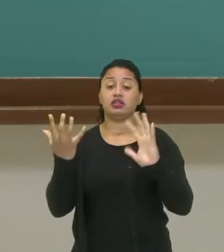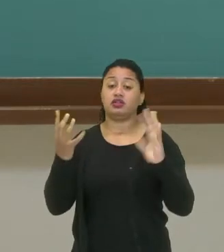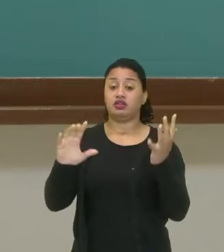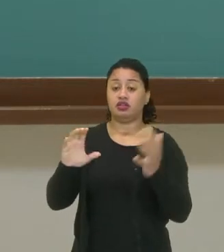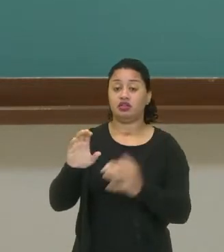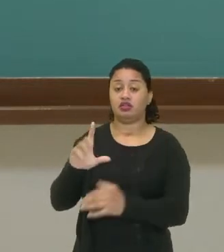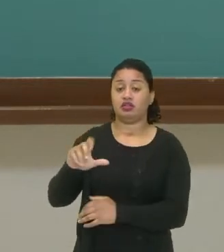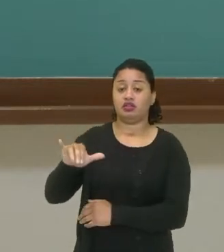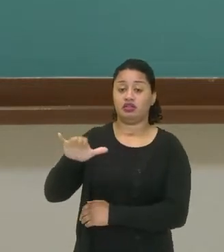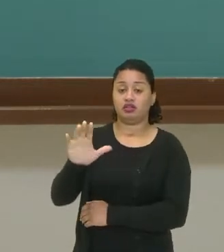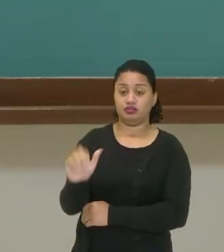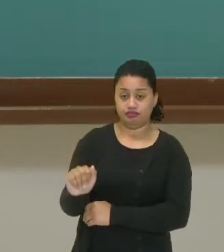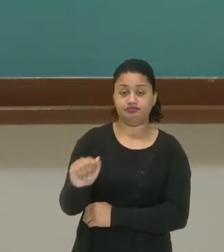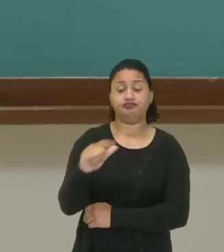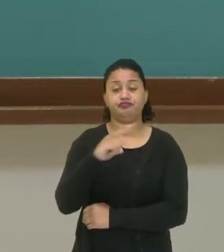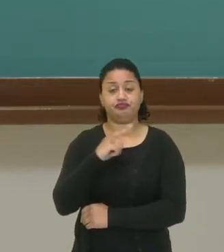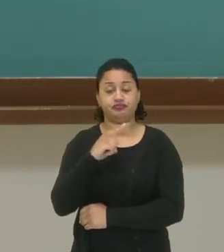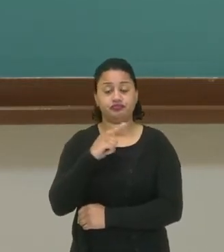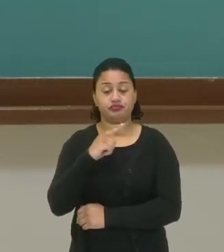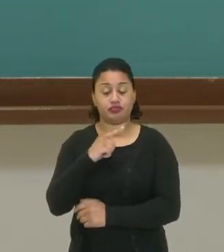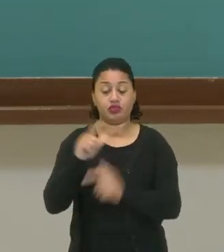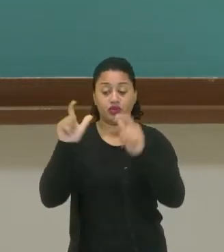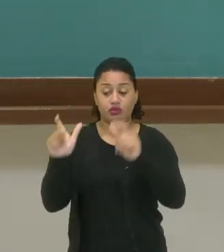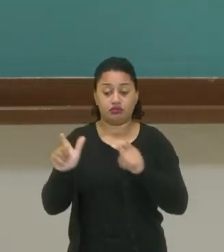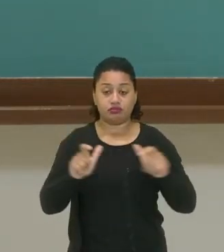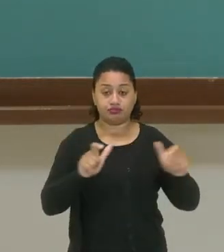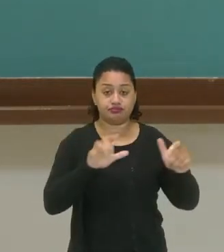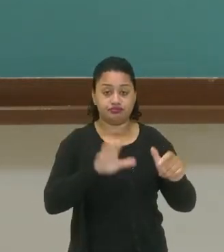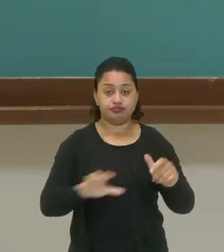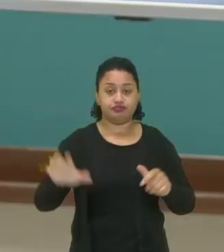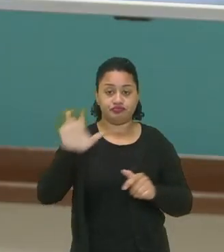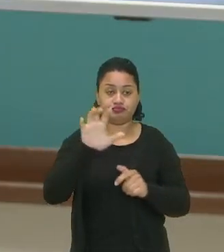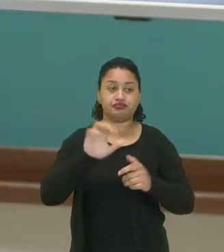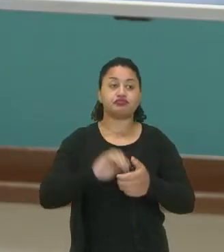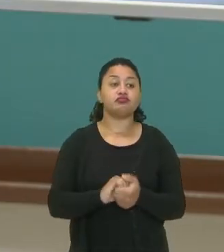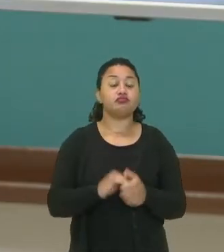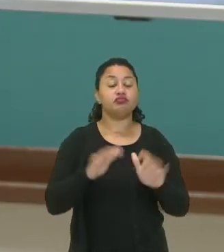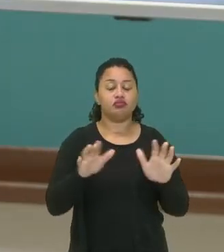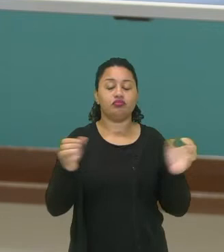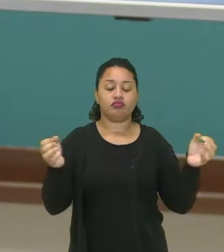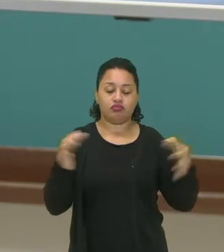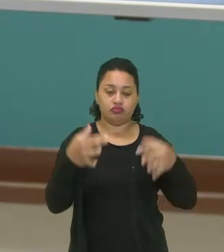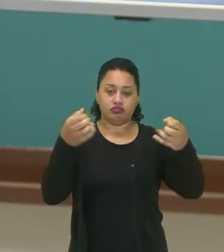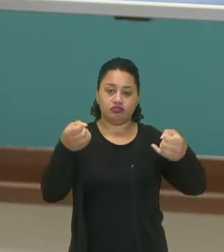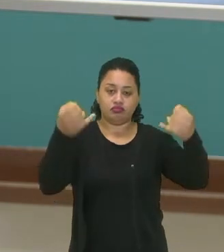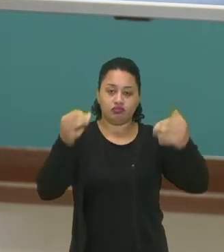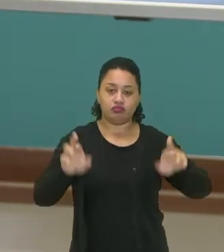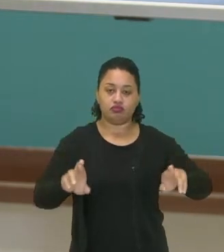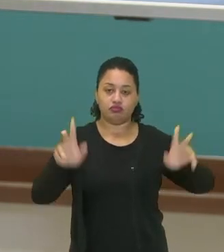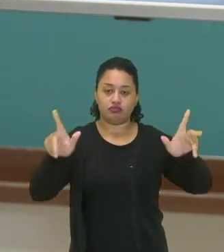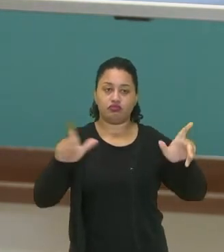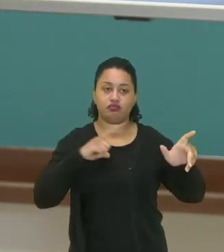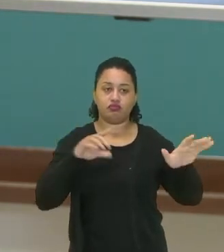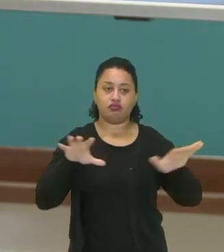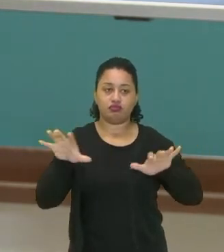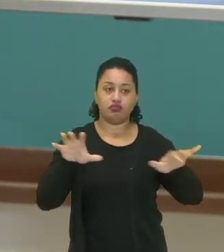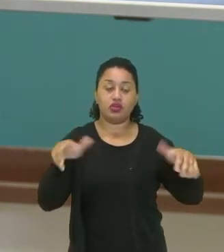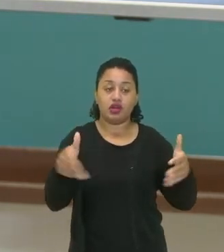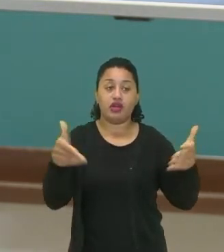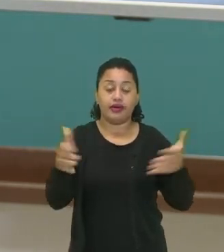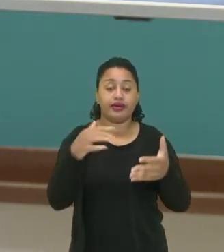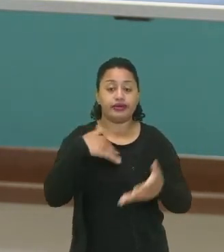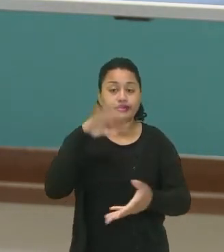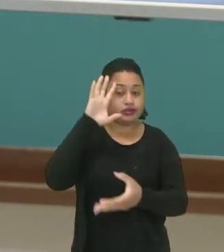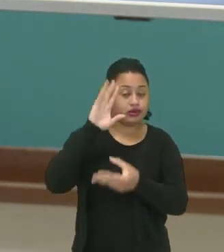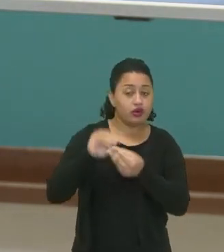em determinada região. Muito bem, explicado então a diferença entre tempo e clima, vamos entender aqui